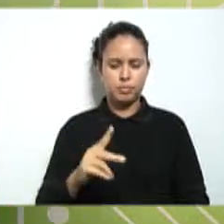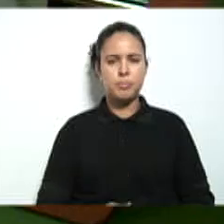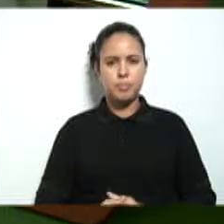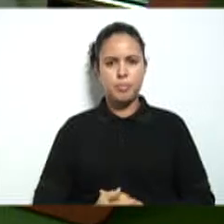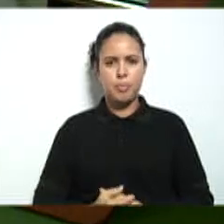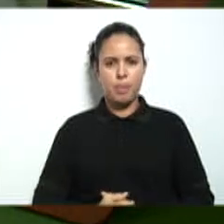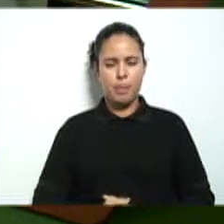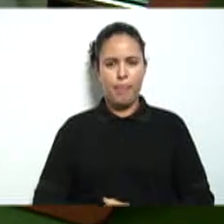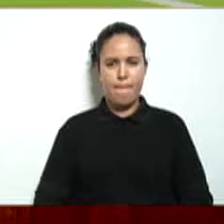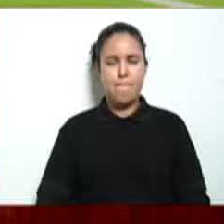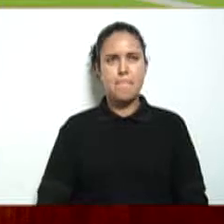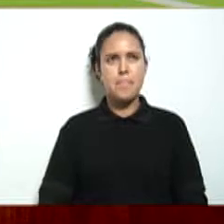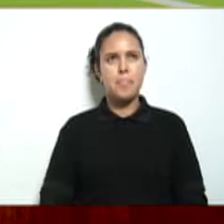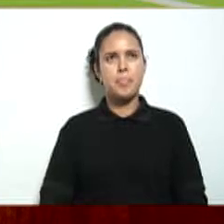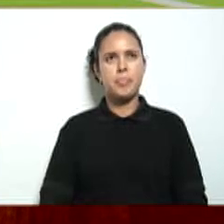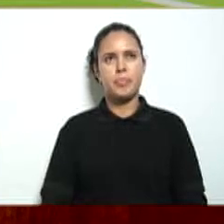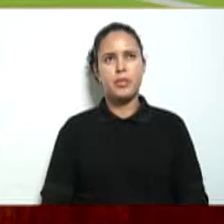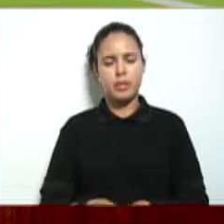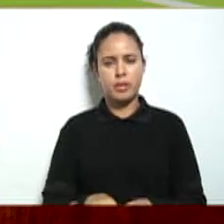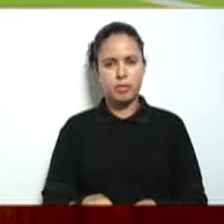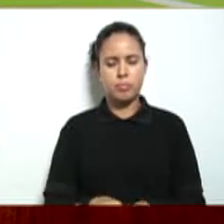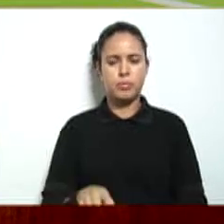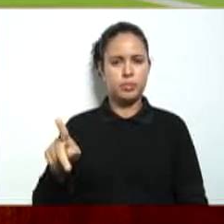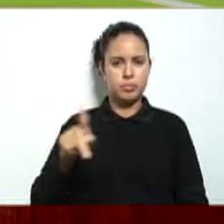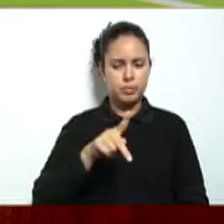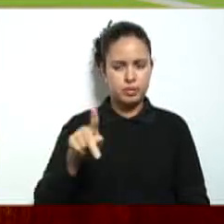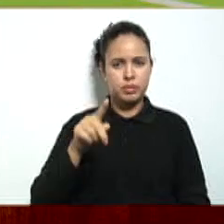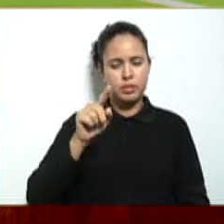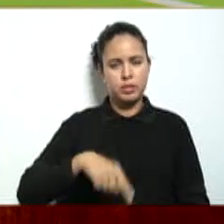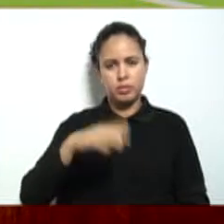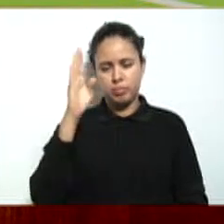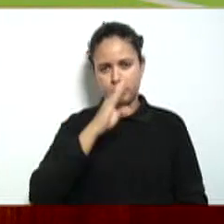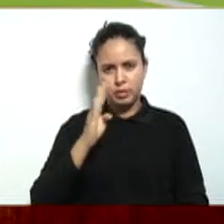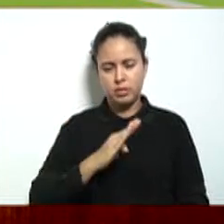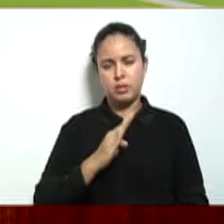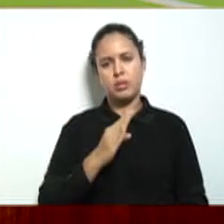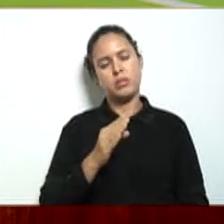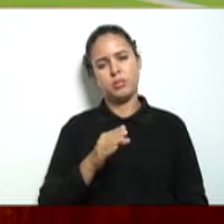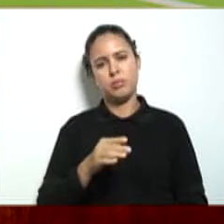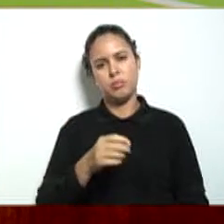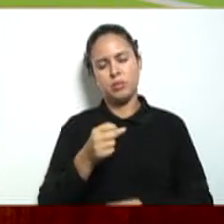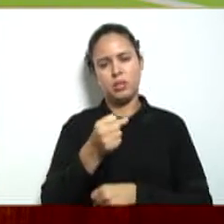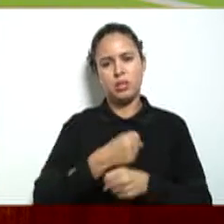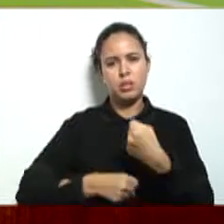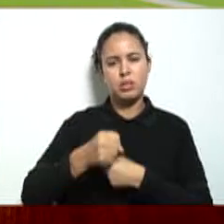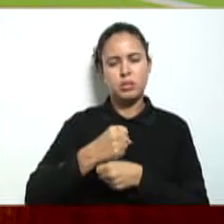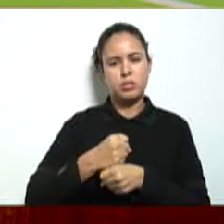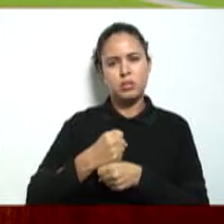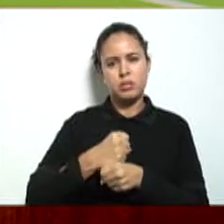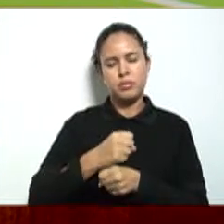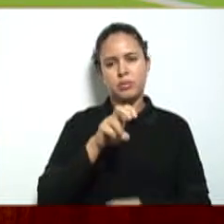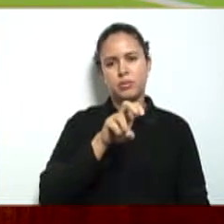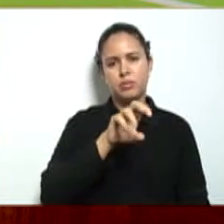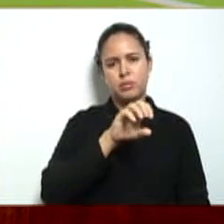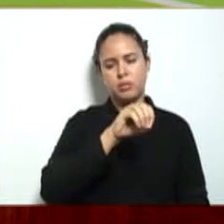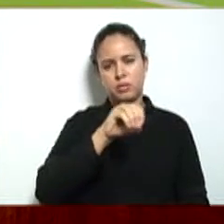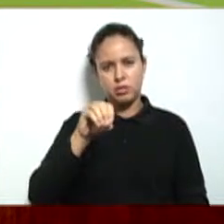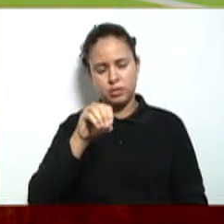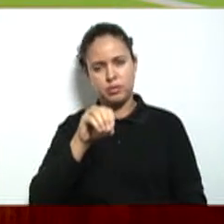E o Brasil, professora, é um país com pouco mais de 500 anos, porém, esses imigrantes, quando vêm da